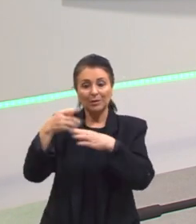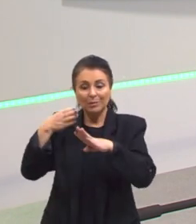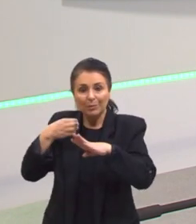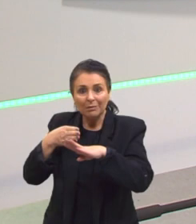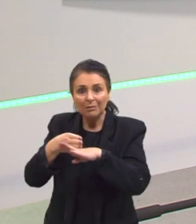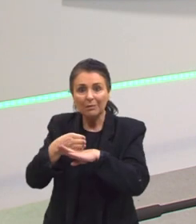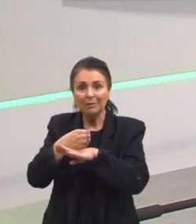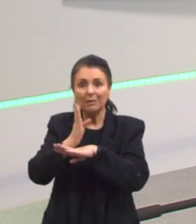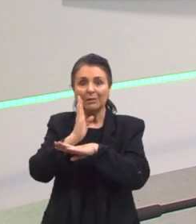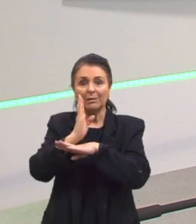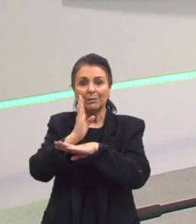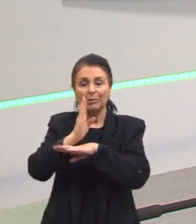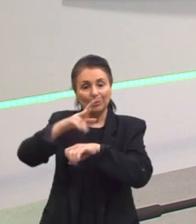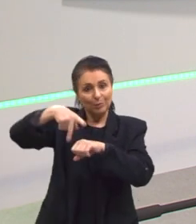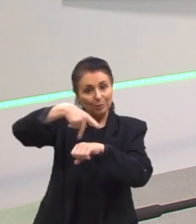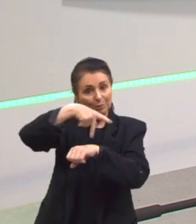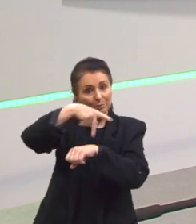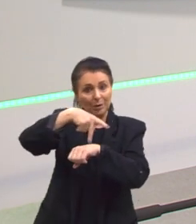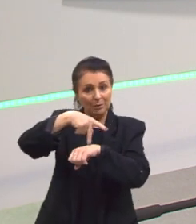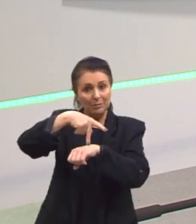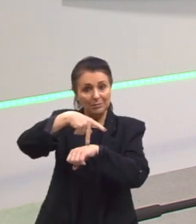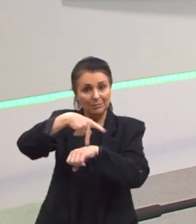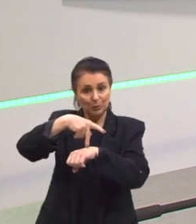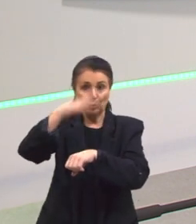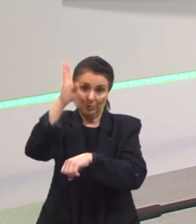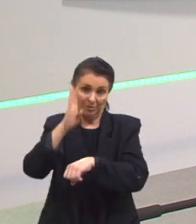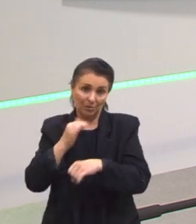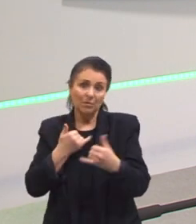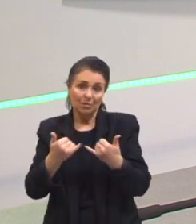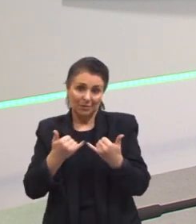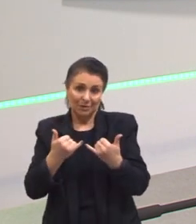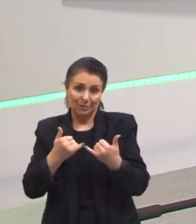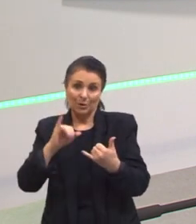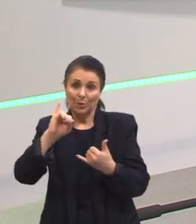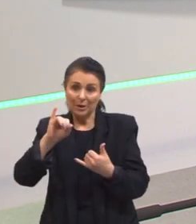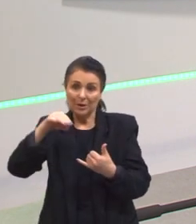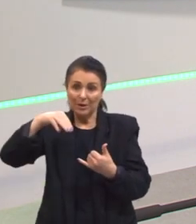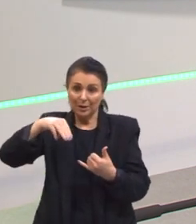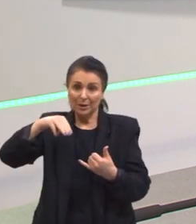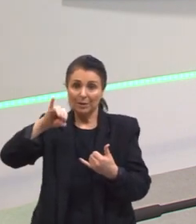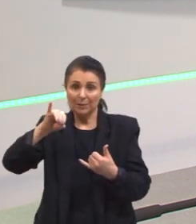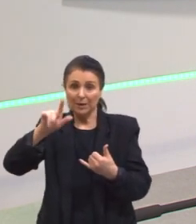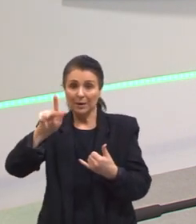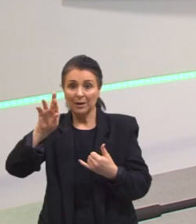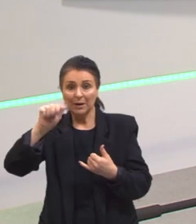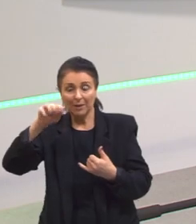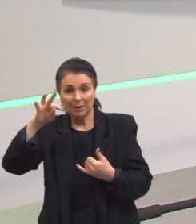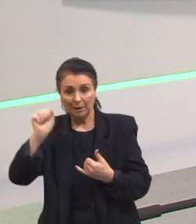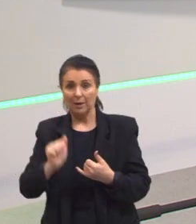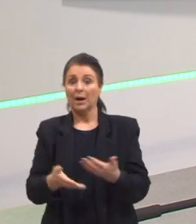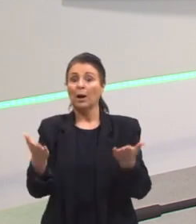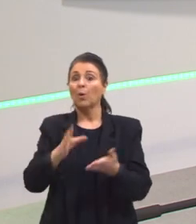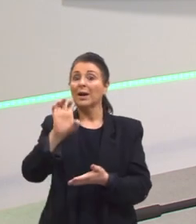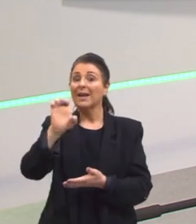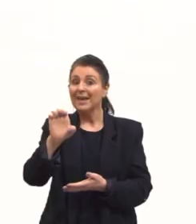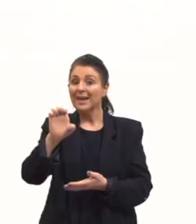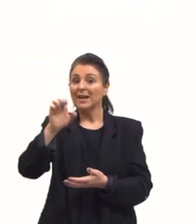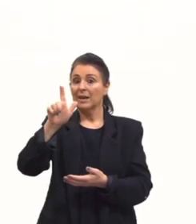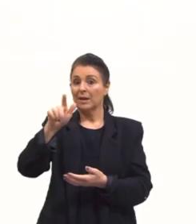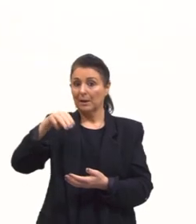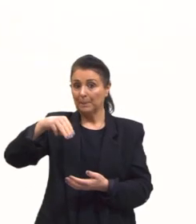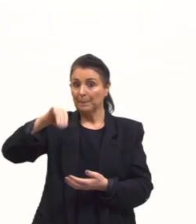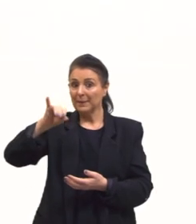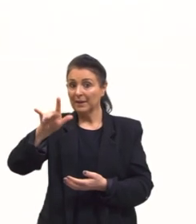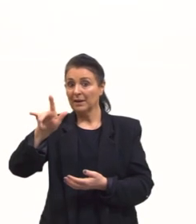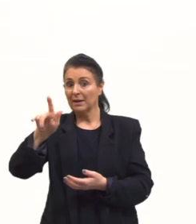eles estão entrando no nosso país então eles são Imigrantes já um emigrante significa o contrário a pessoa que tá